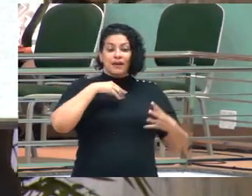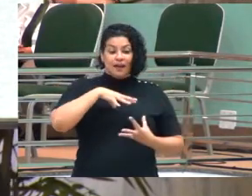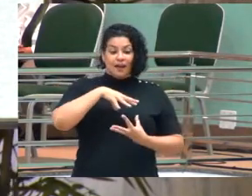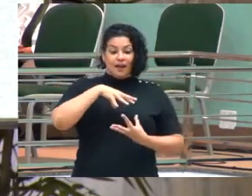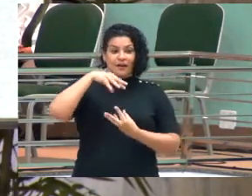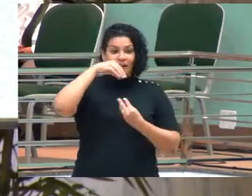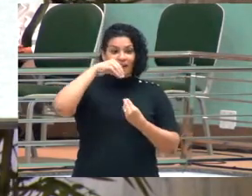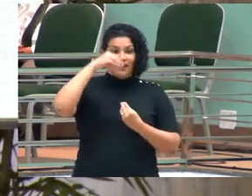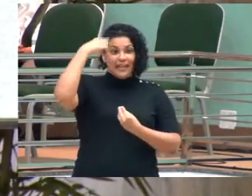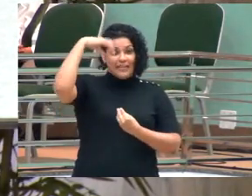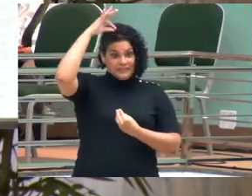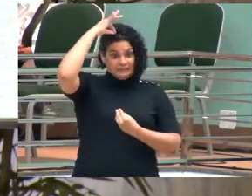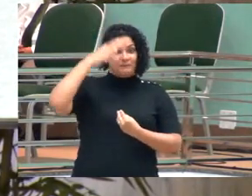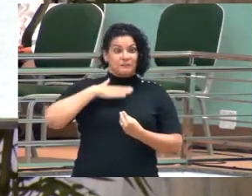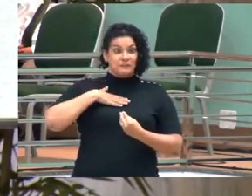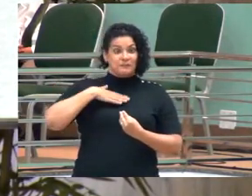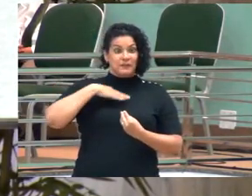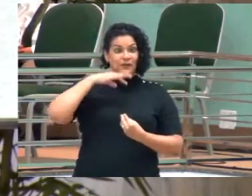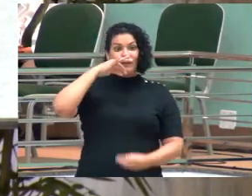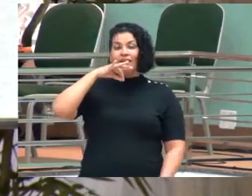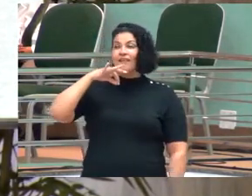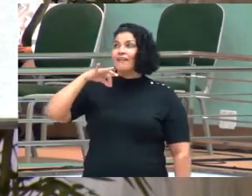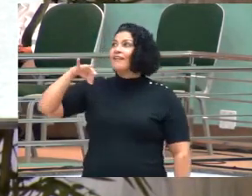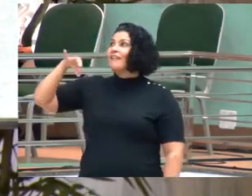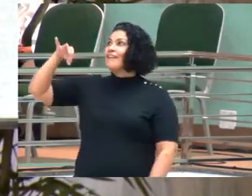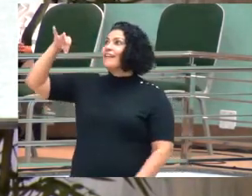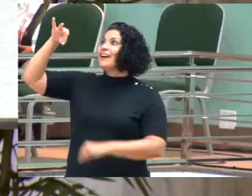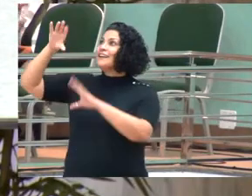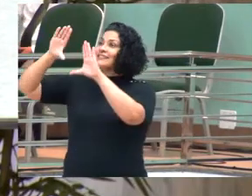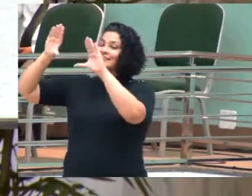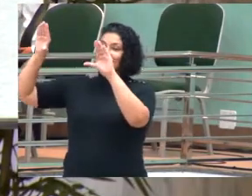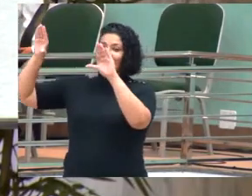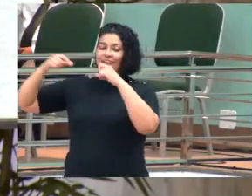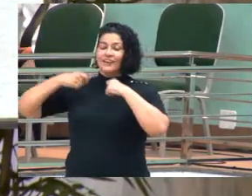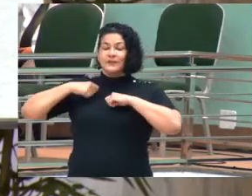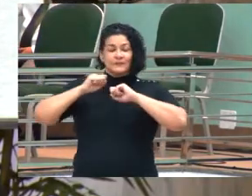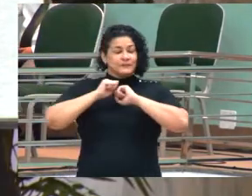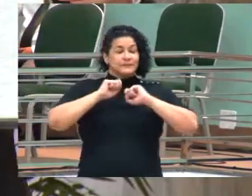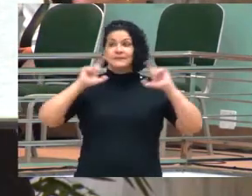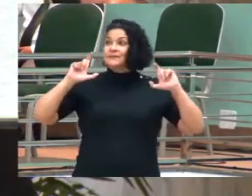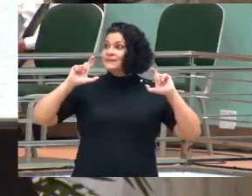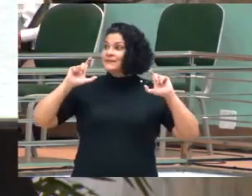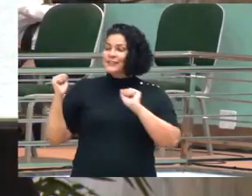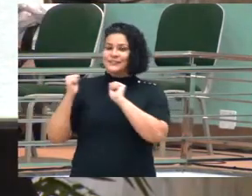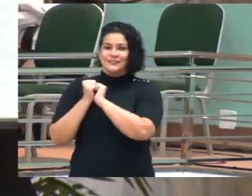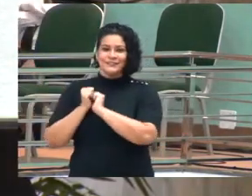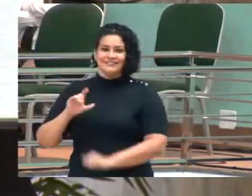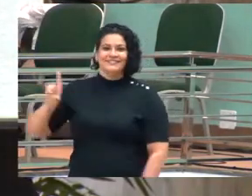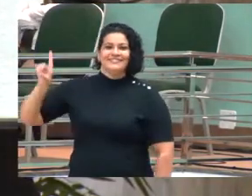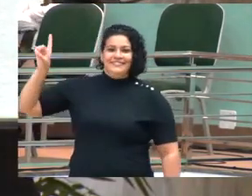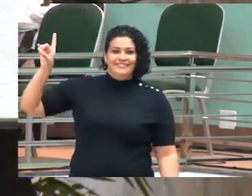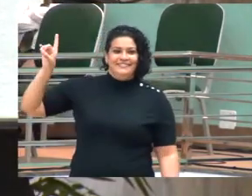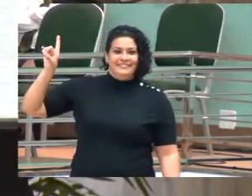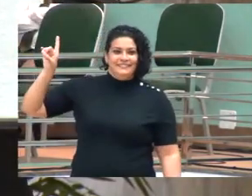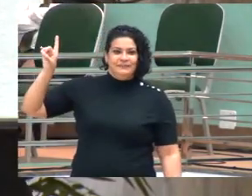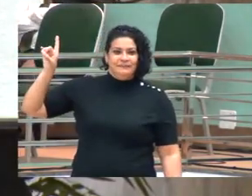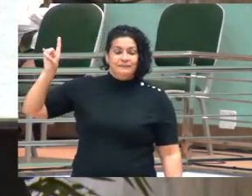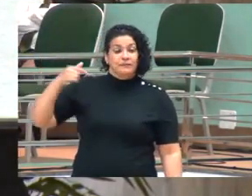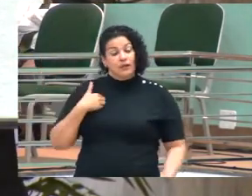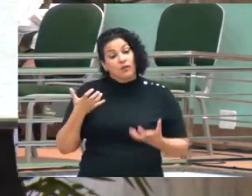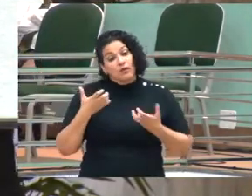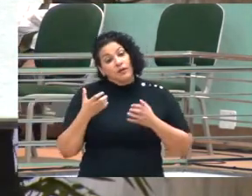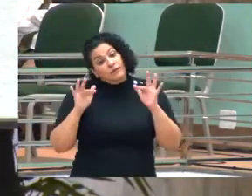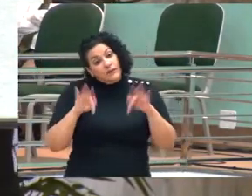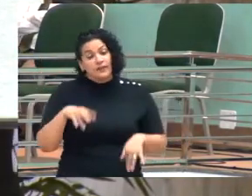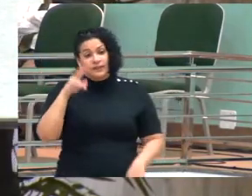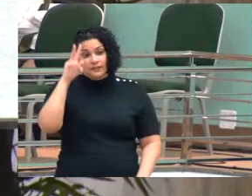quero caminhar para o final dessa mensagem, citando agora sim, uma declaração de um